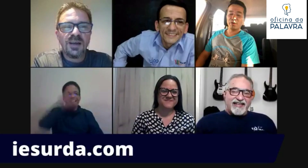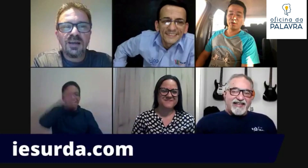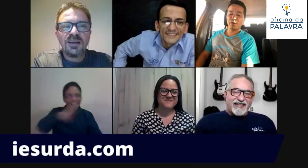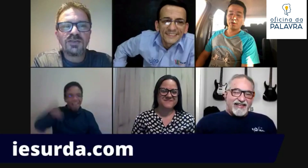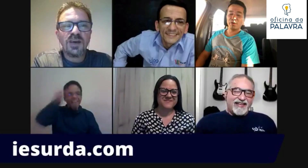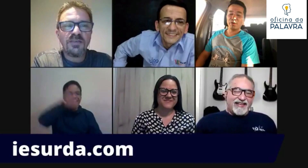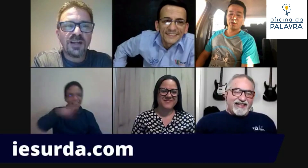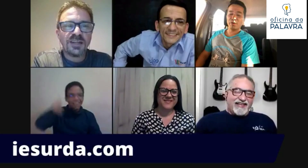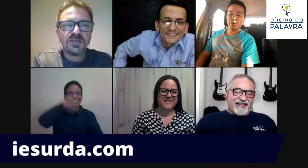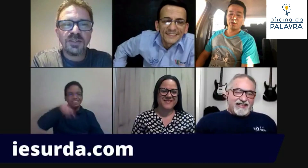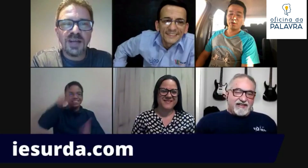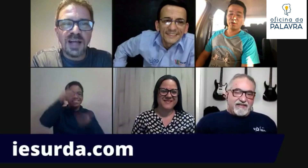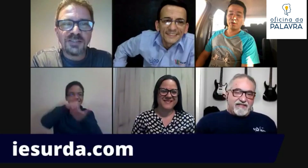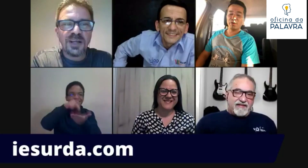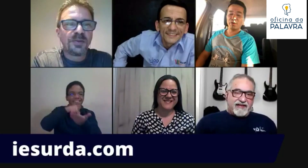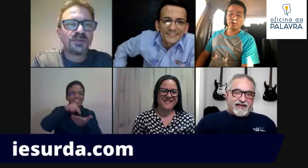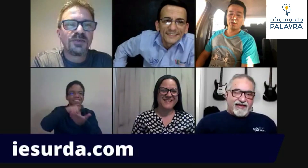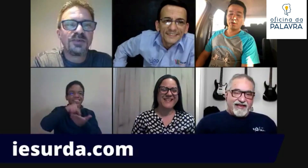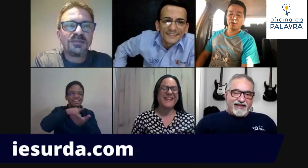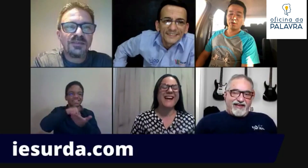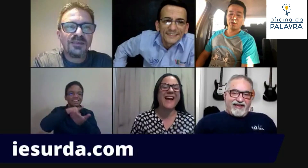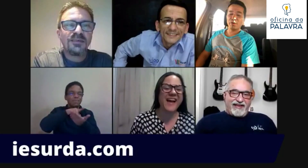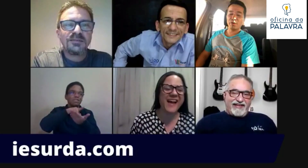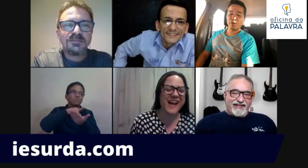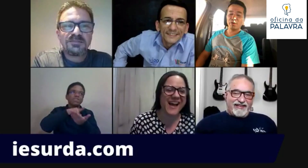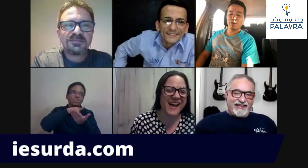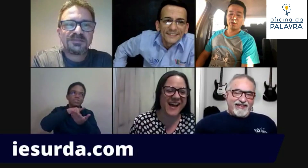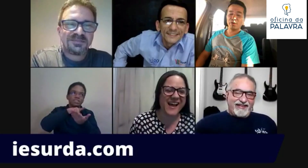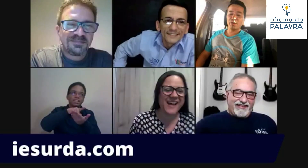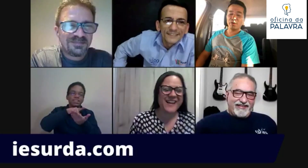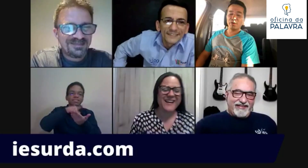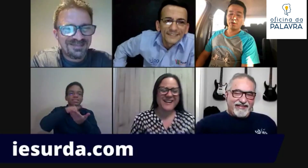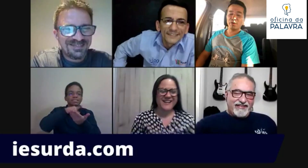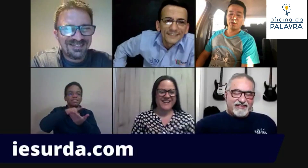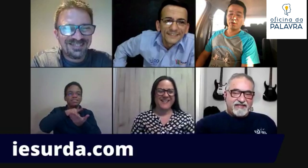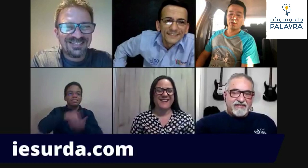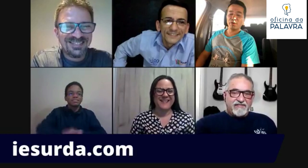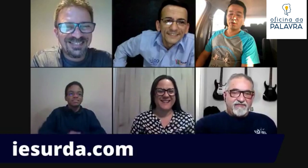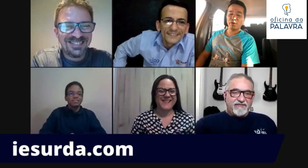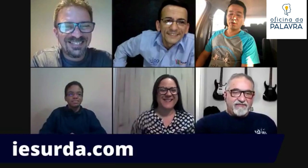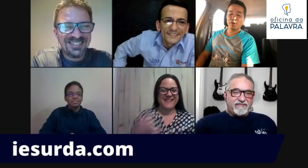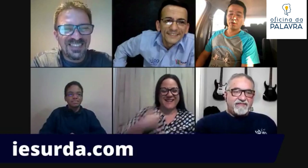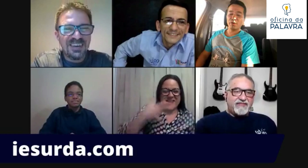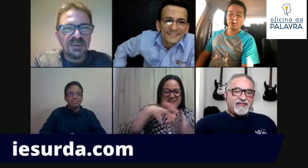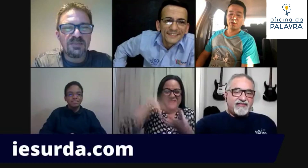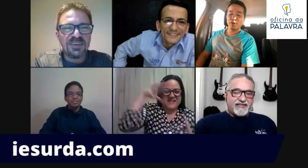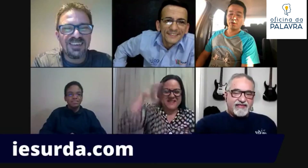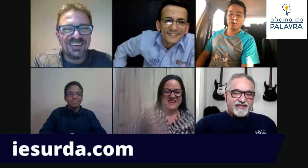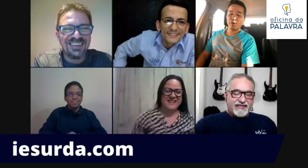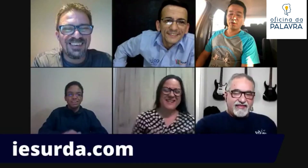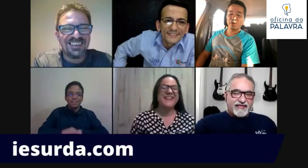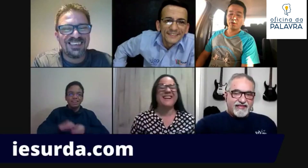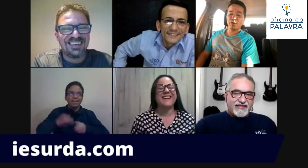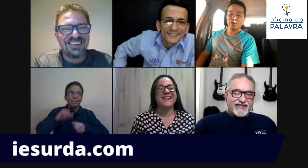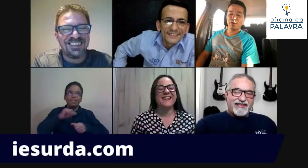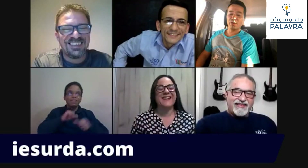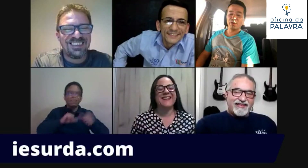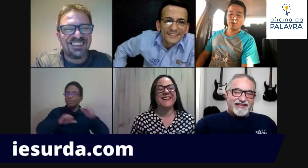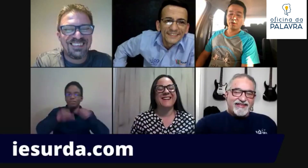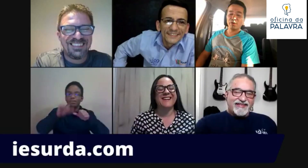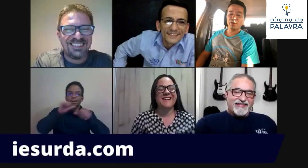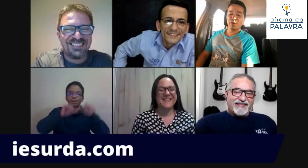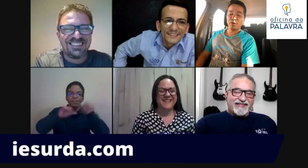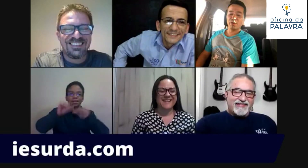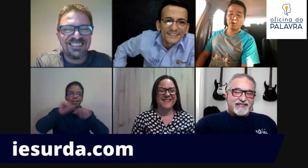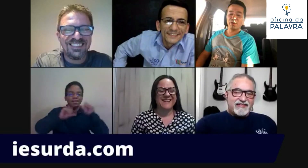sua idade, né, pastor? Deixa eu mudar então. Não tinha internet, que